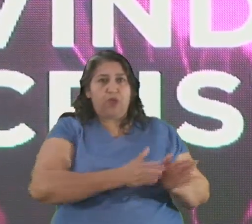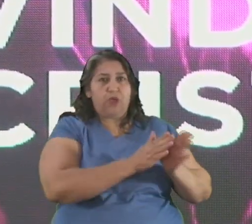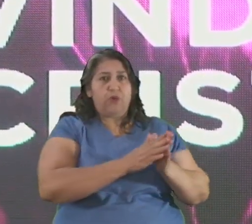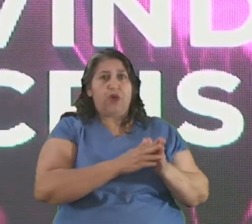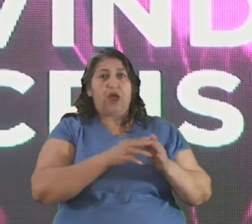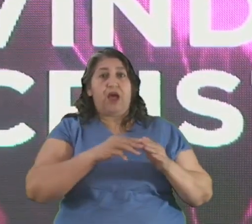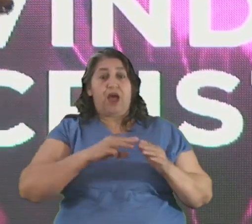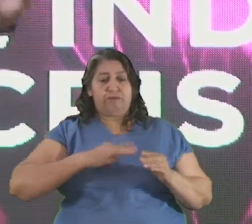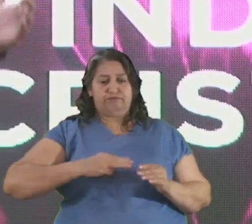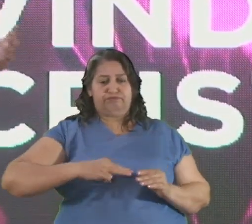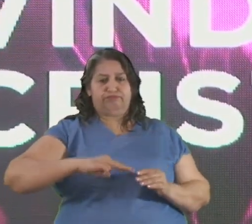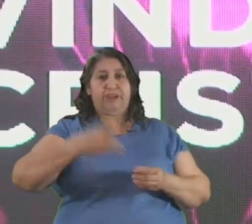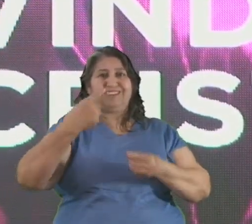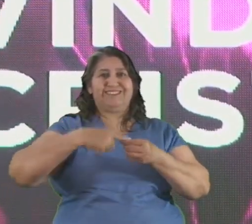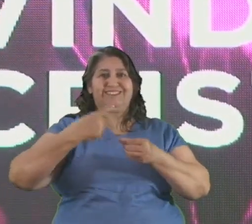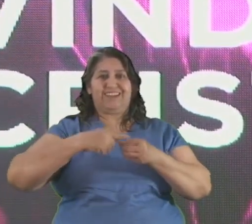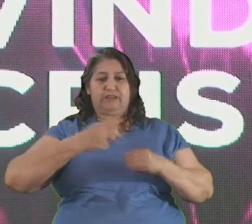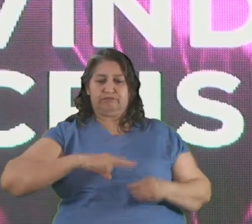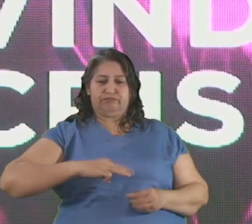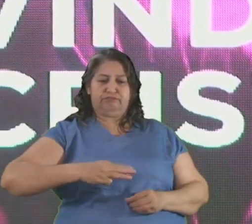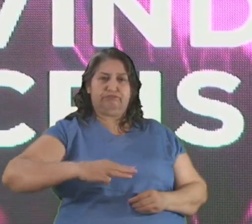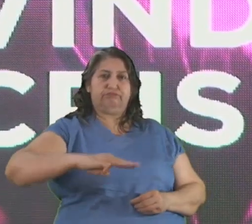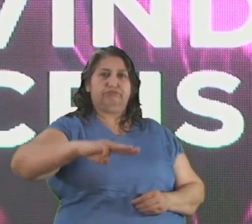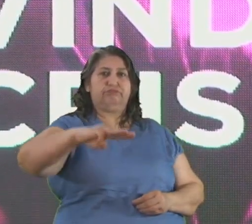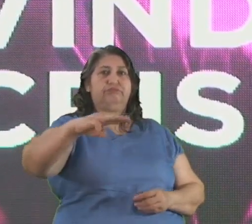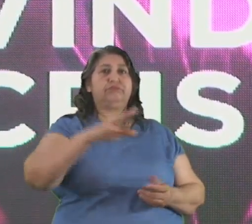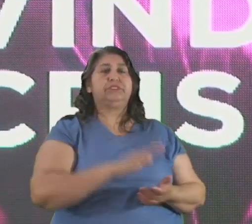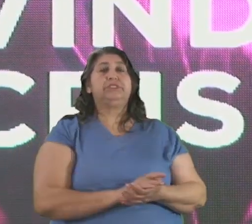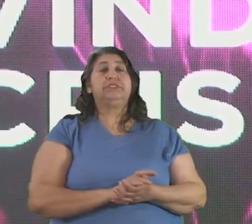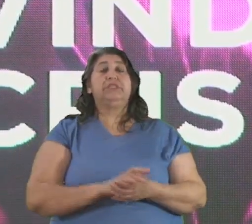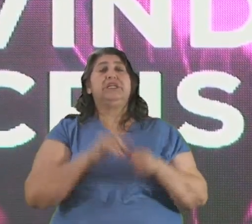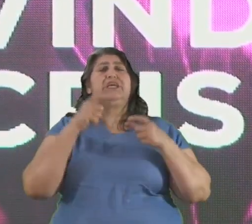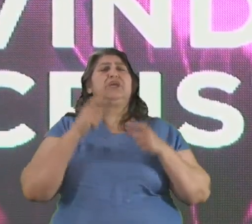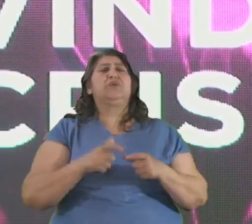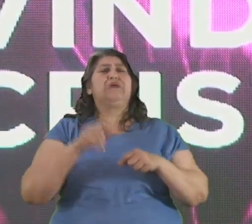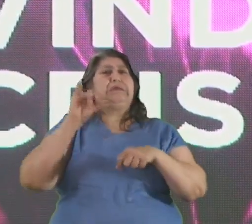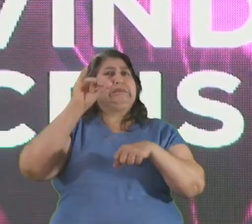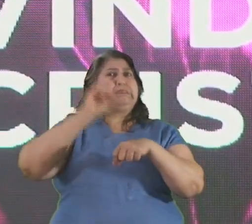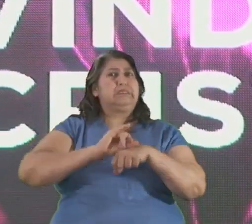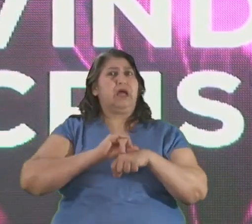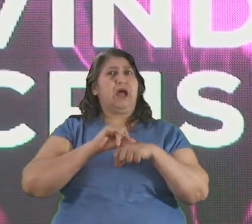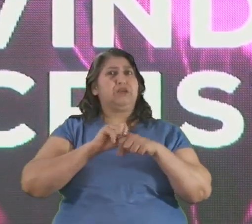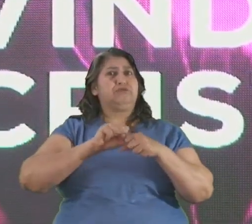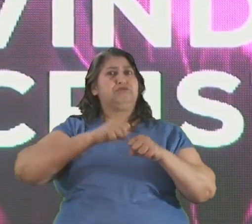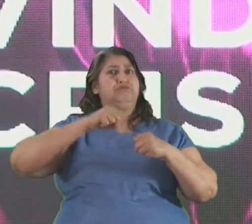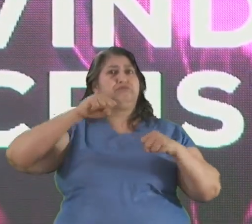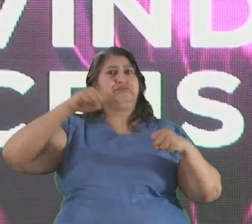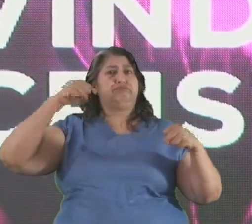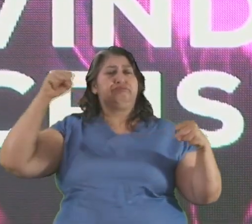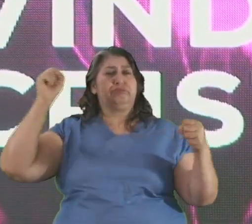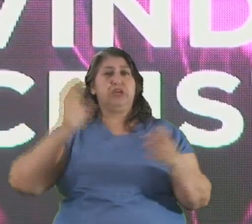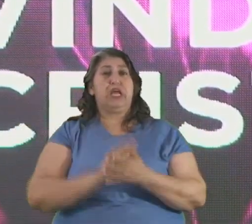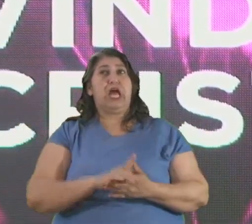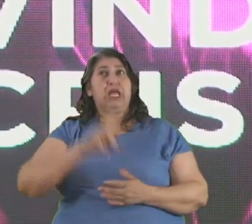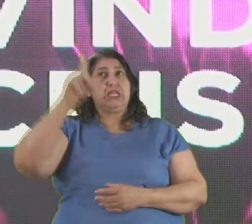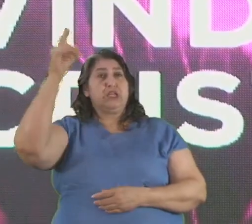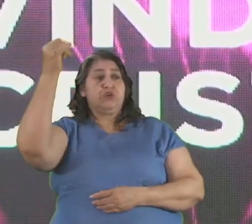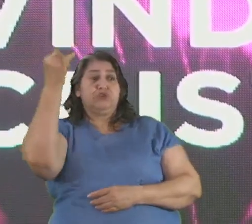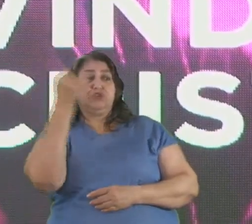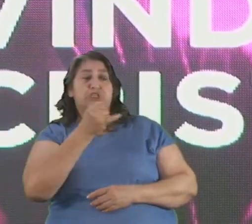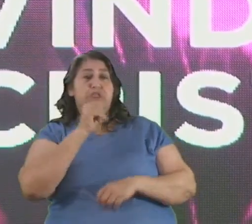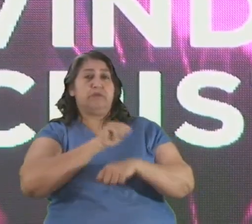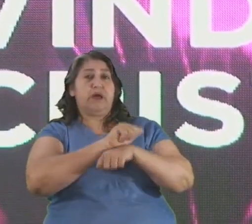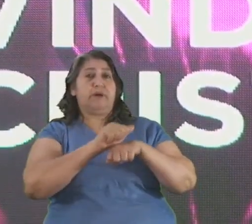Caldeus, que era uma grande cidade da época, uma metrópole da época. Deus disse a ele: sai da sua